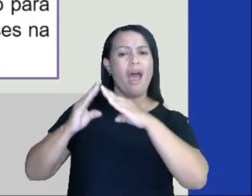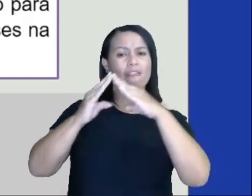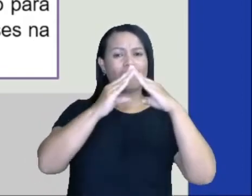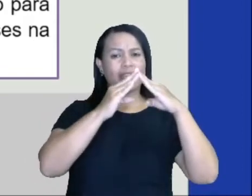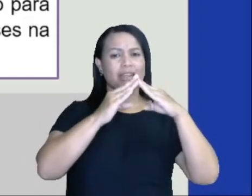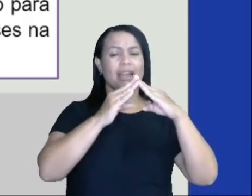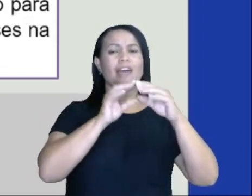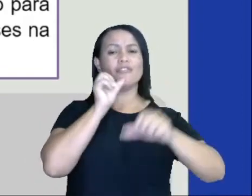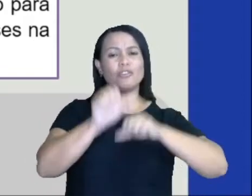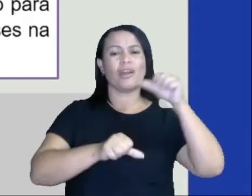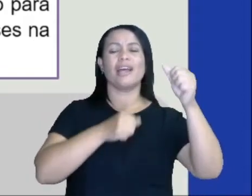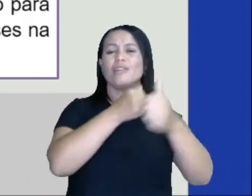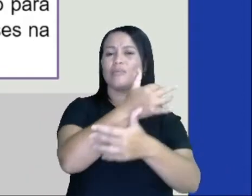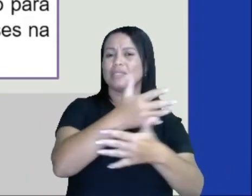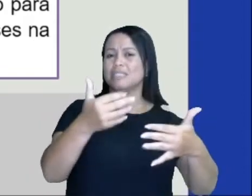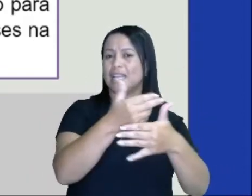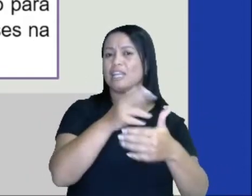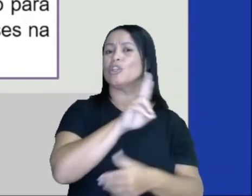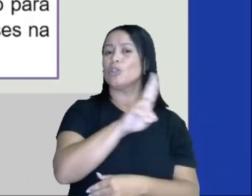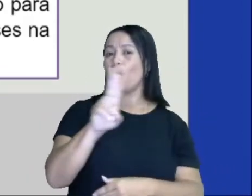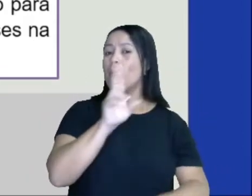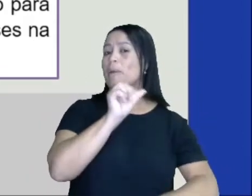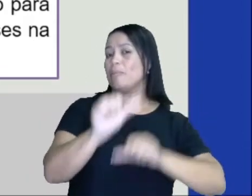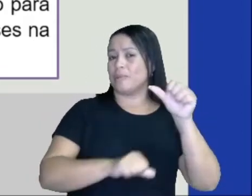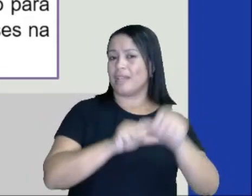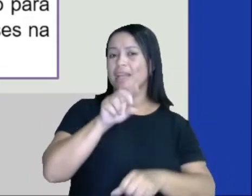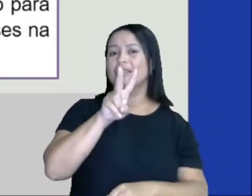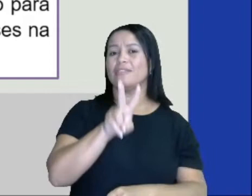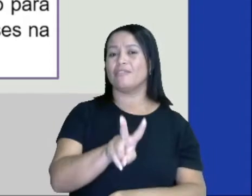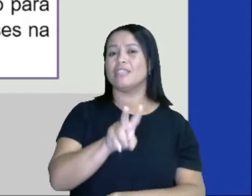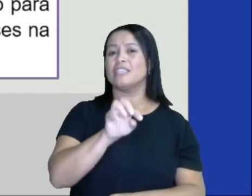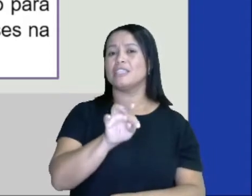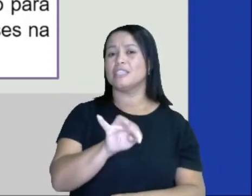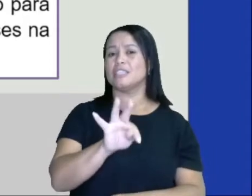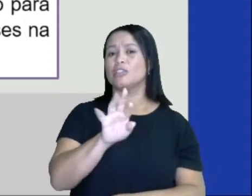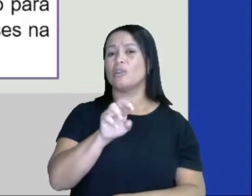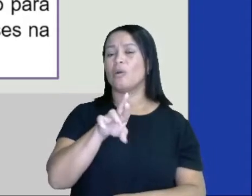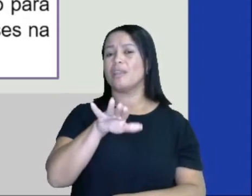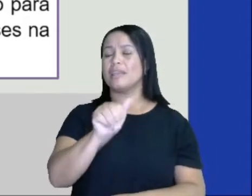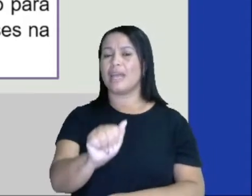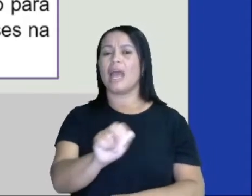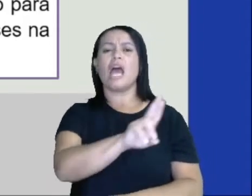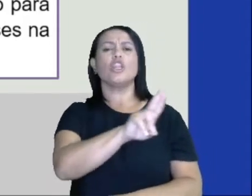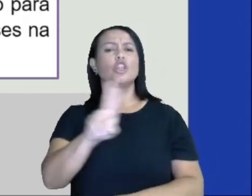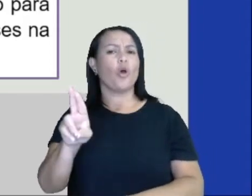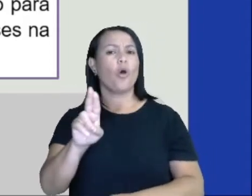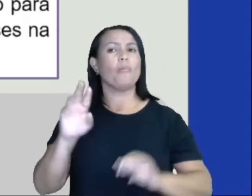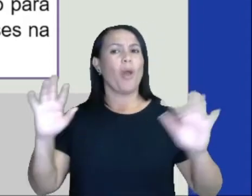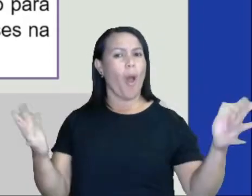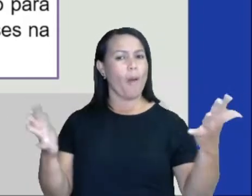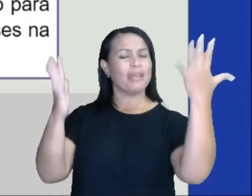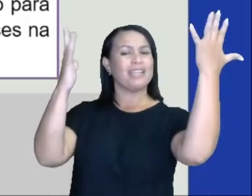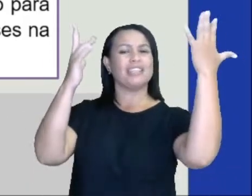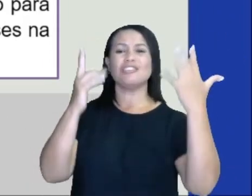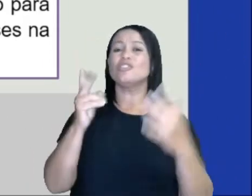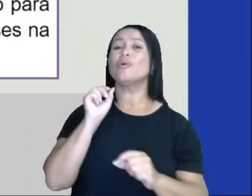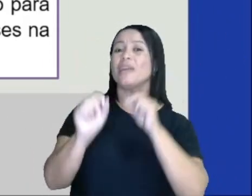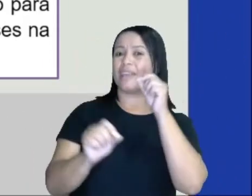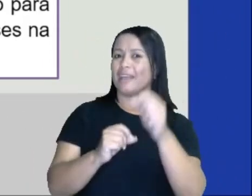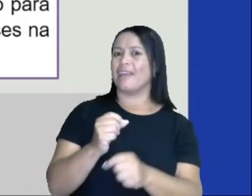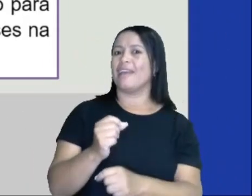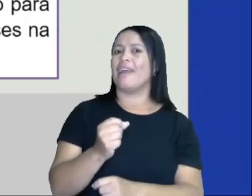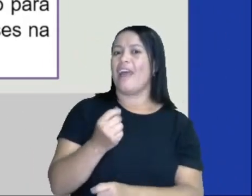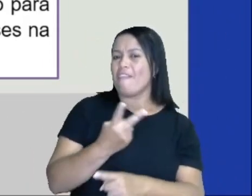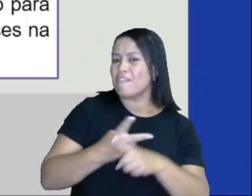de cidade, tendo seu nome mudado para Vitória, em homenagem à vitória dos pernambucanos sobre